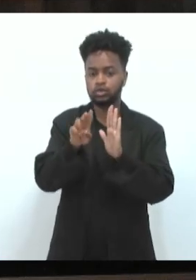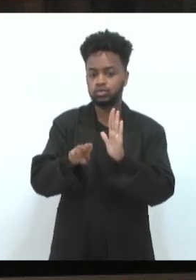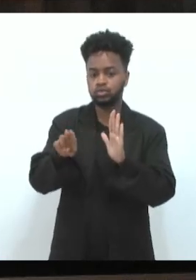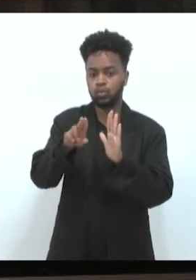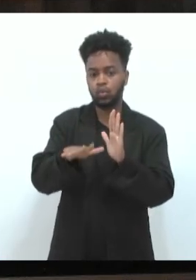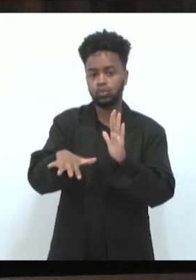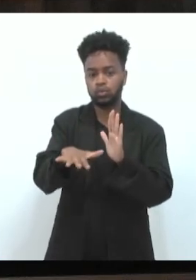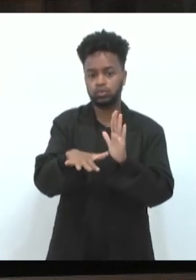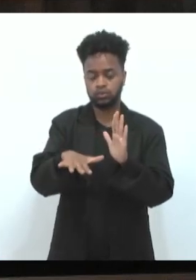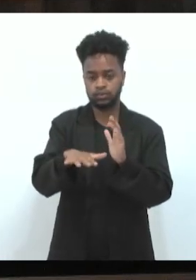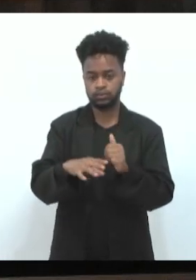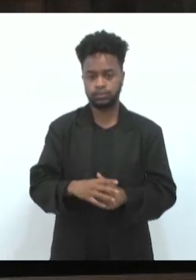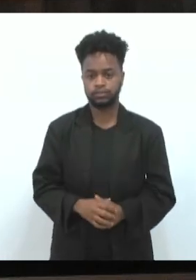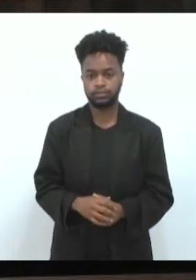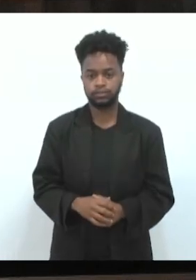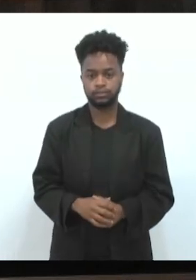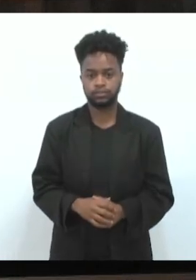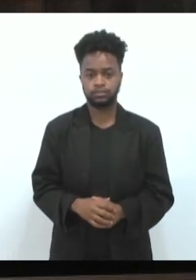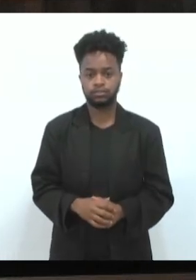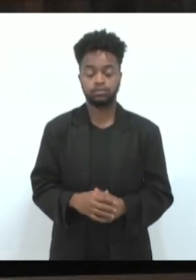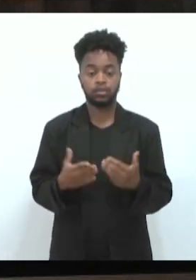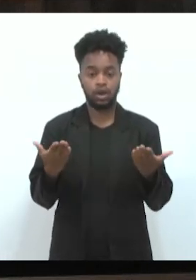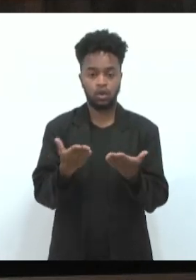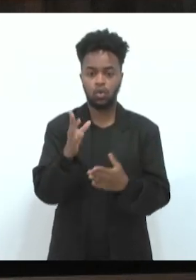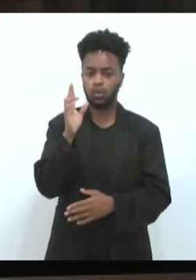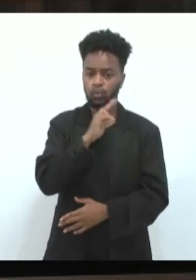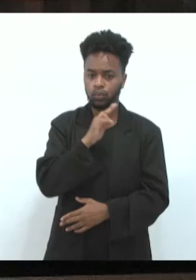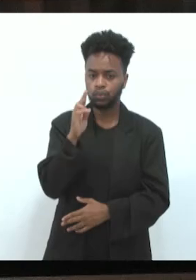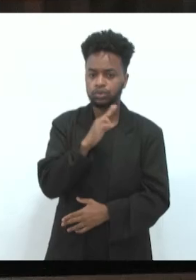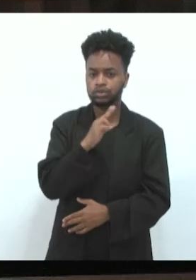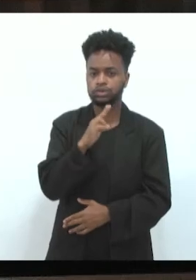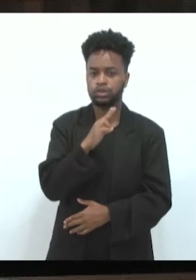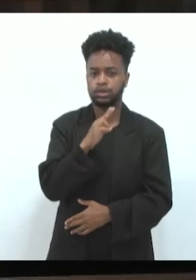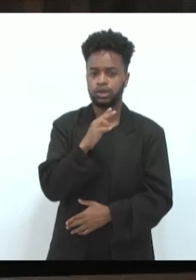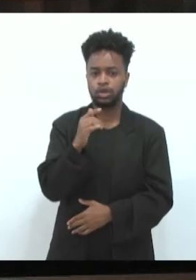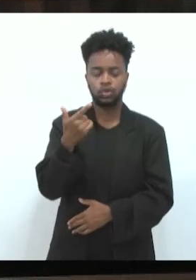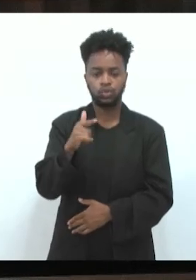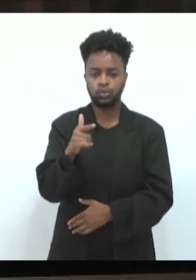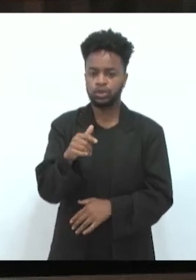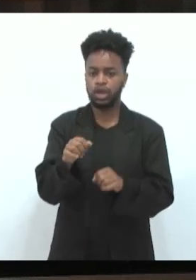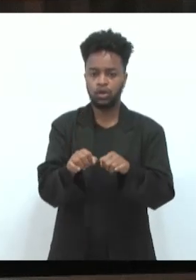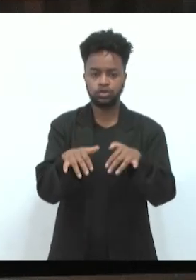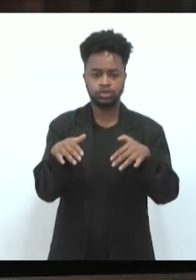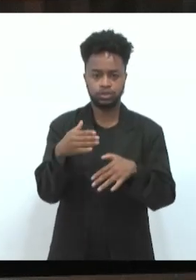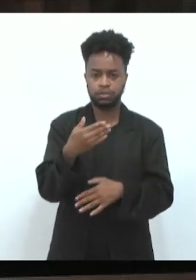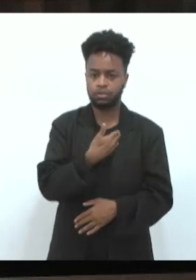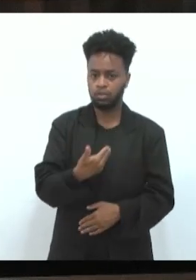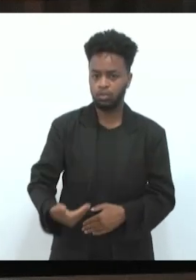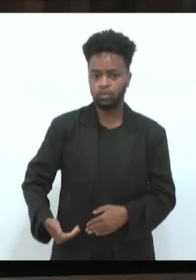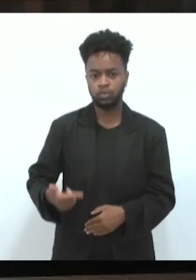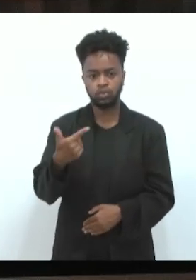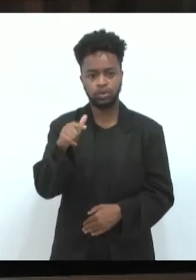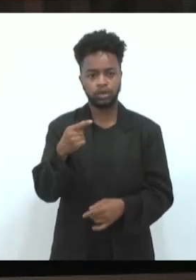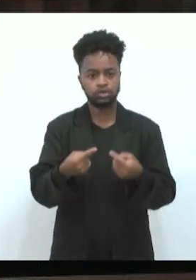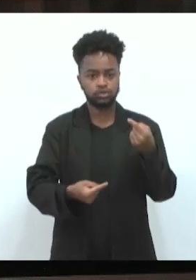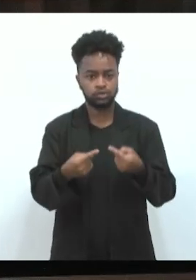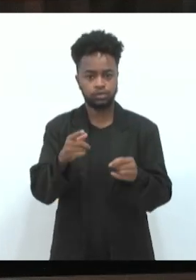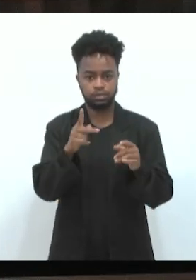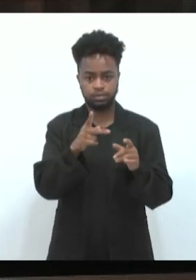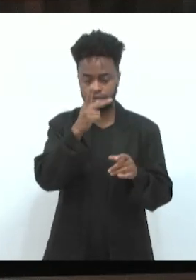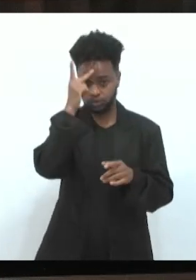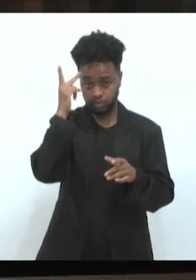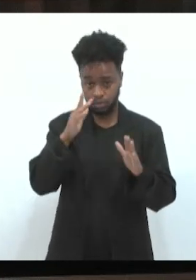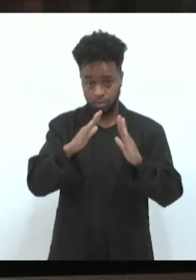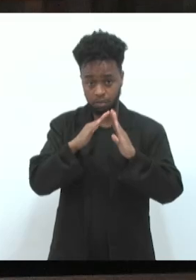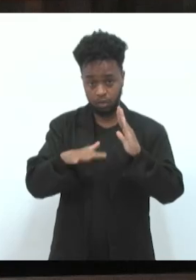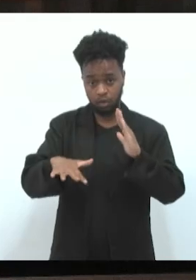e parcelamento do solo, em regime de urgência, sem audiência pública, sem debate com os moradores das áreas que estavam tendo